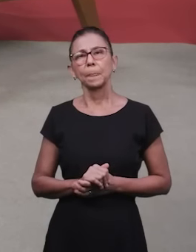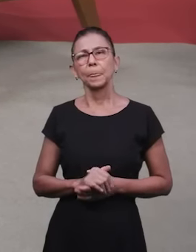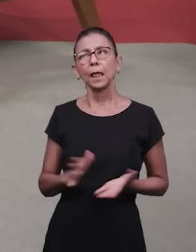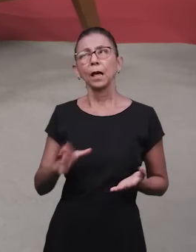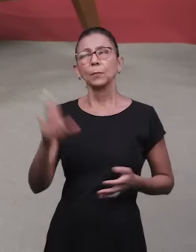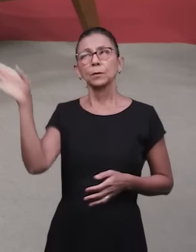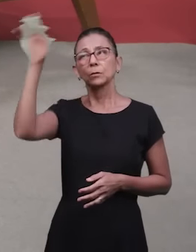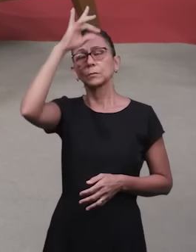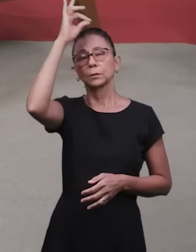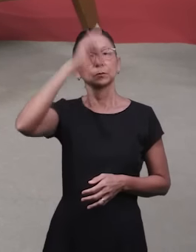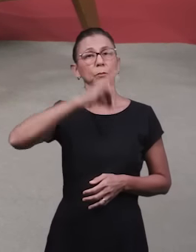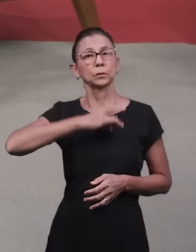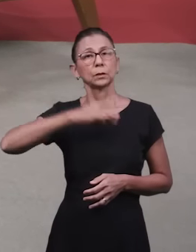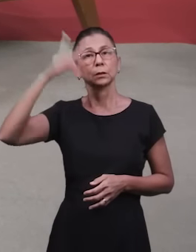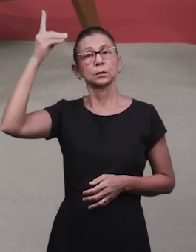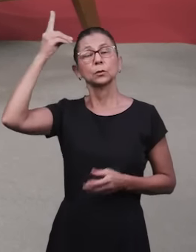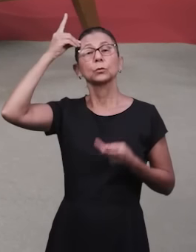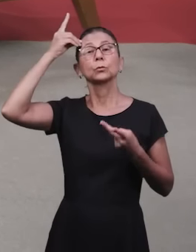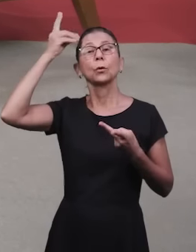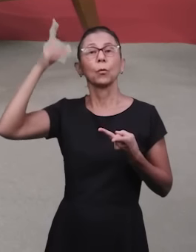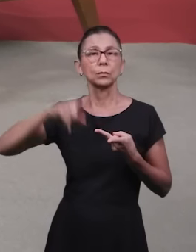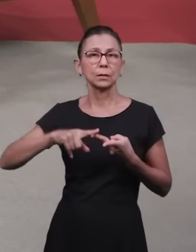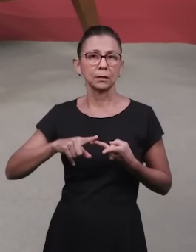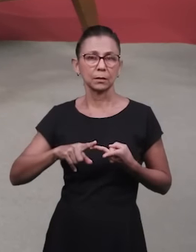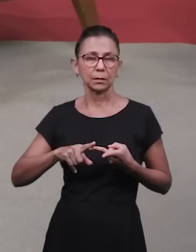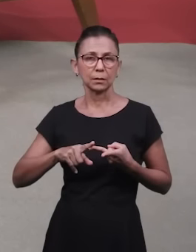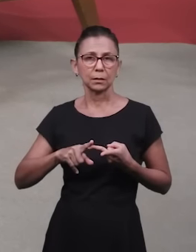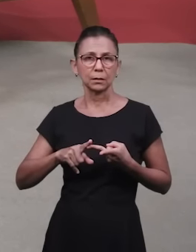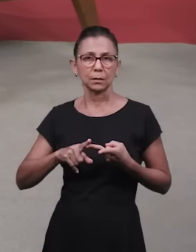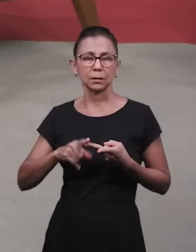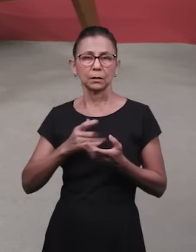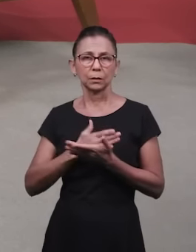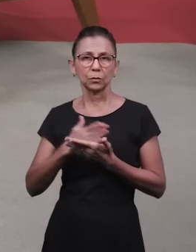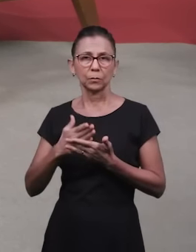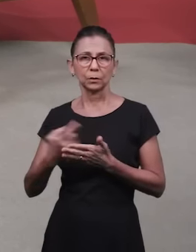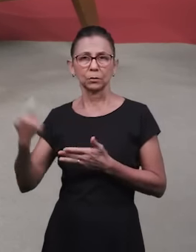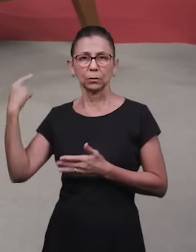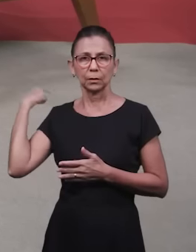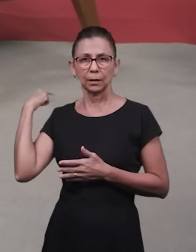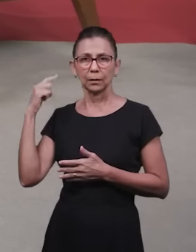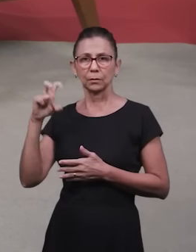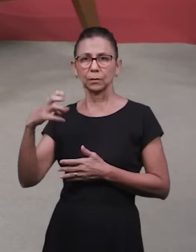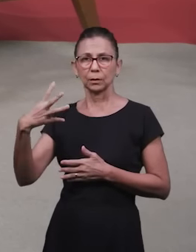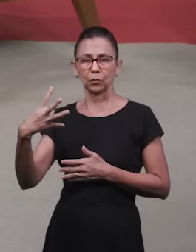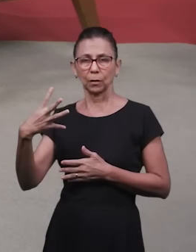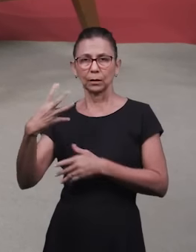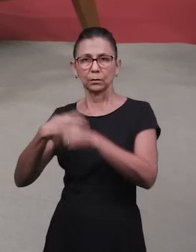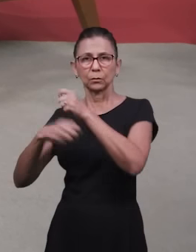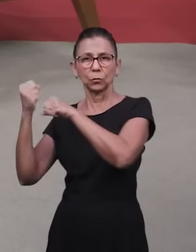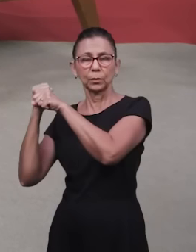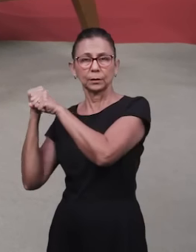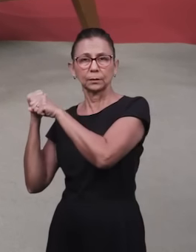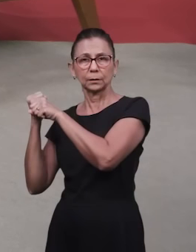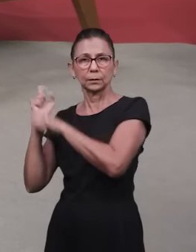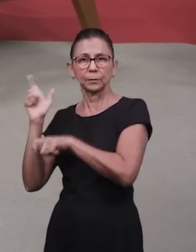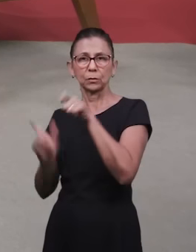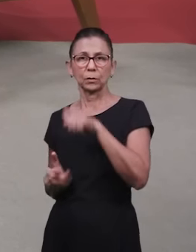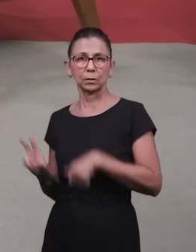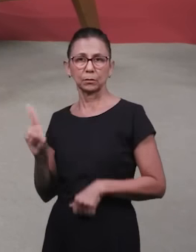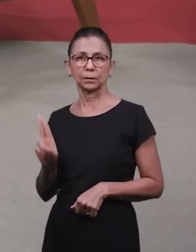para dons espirituais. E quando nós começamos, que eu digo o grupo que veio, há 54 anos atrás, toda a experiência